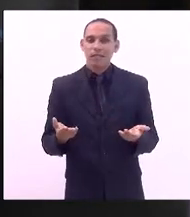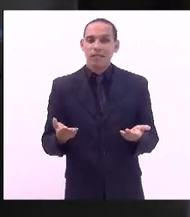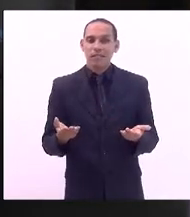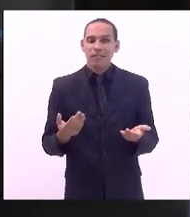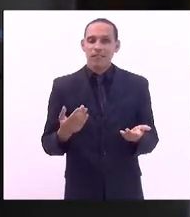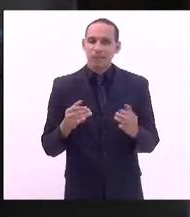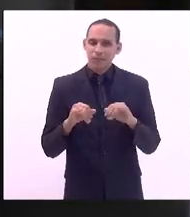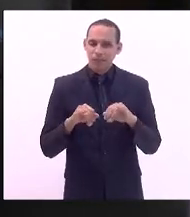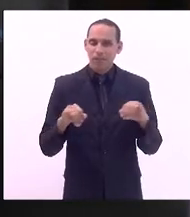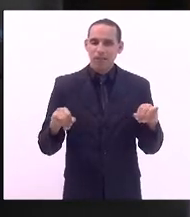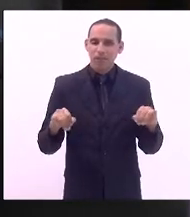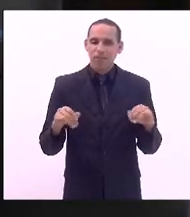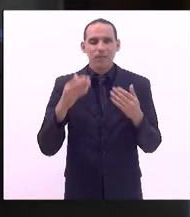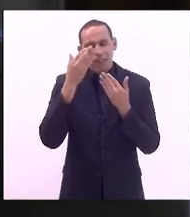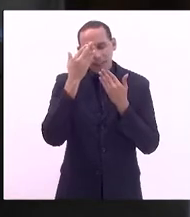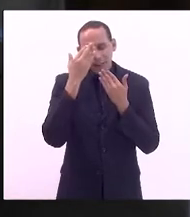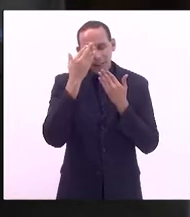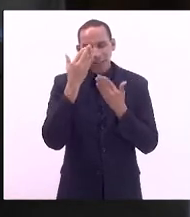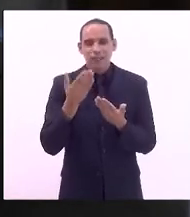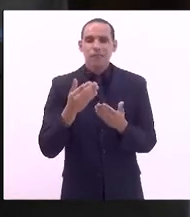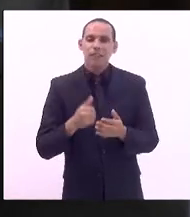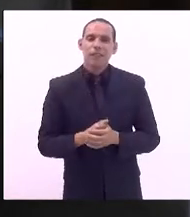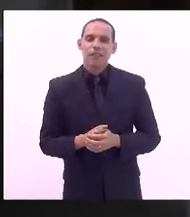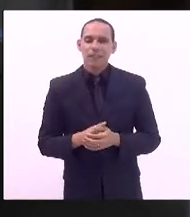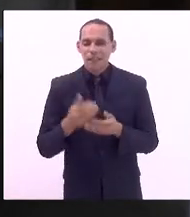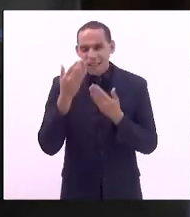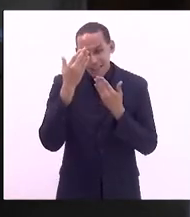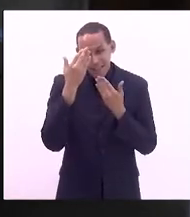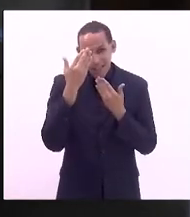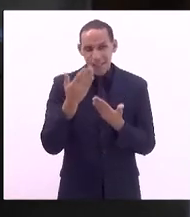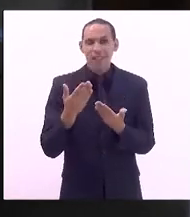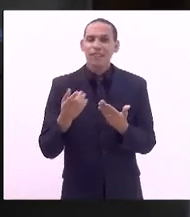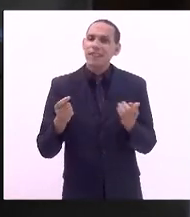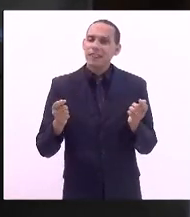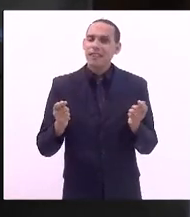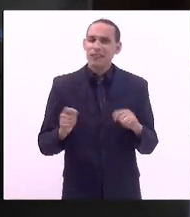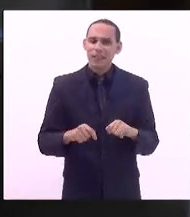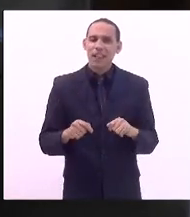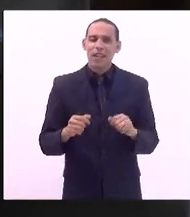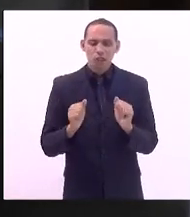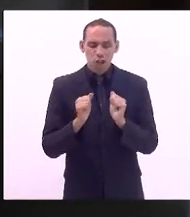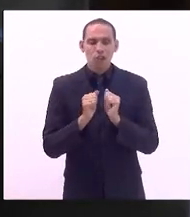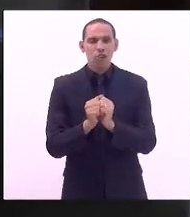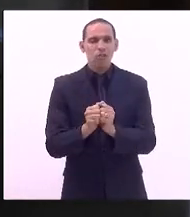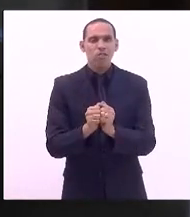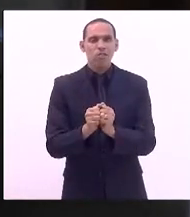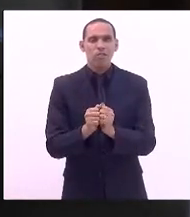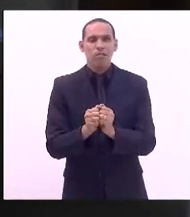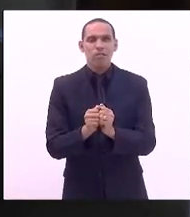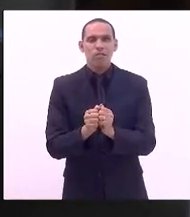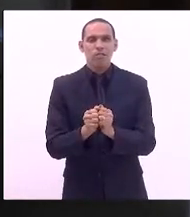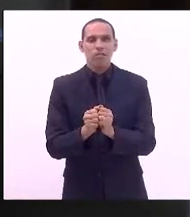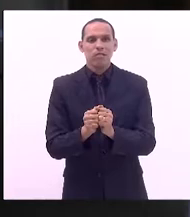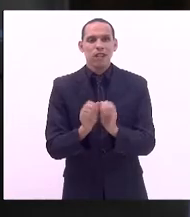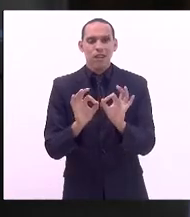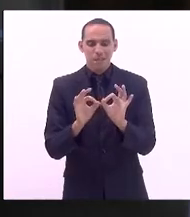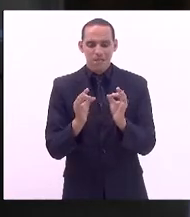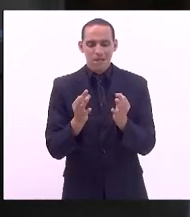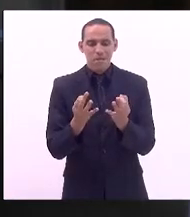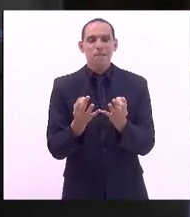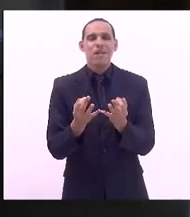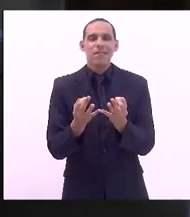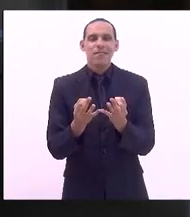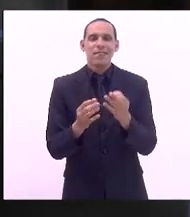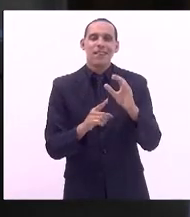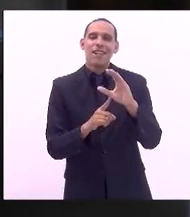eu digo para vocês muito obrigado agradeço poder poder fazer parte né dessa grande família que